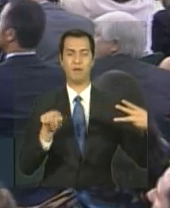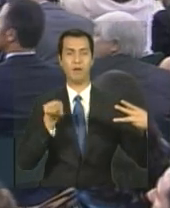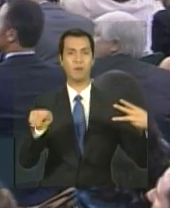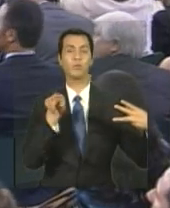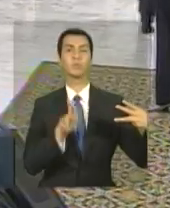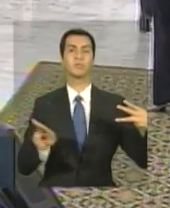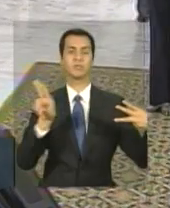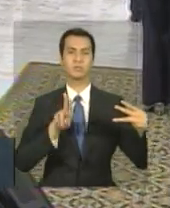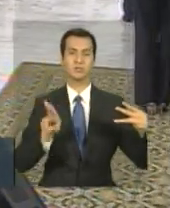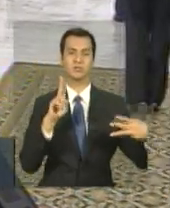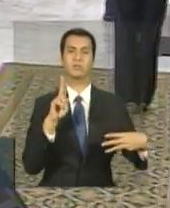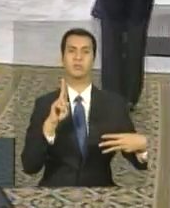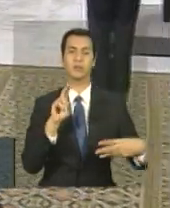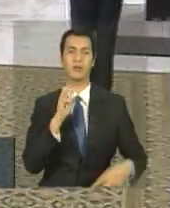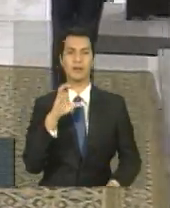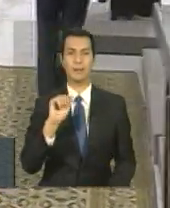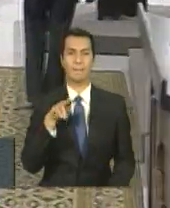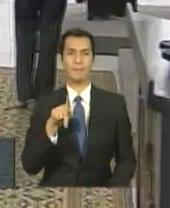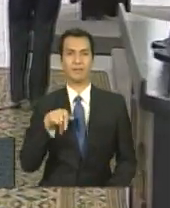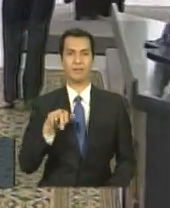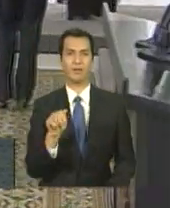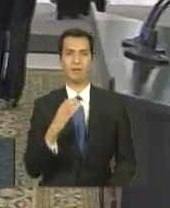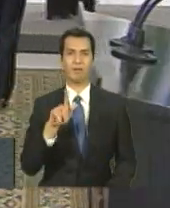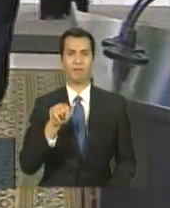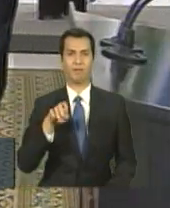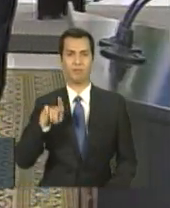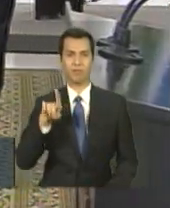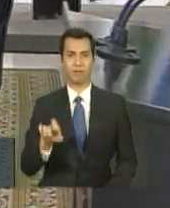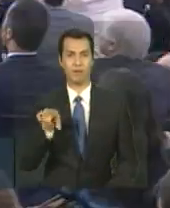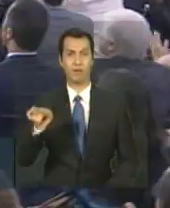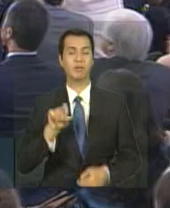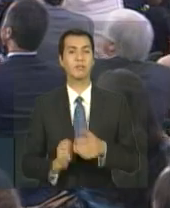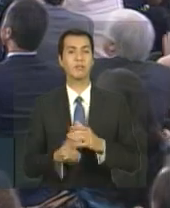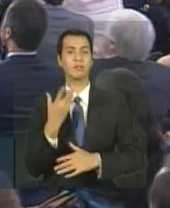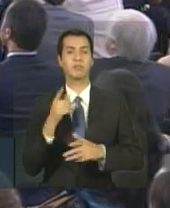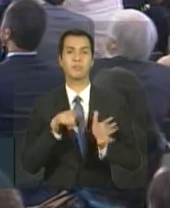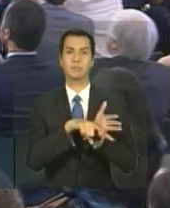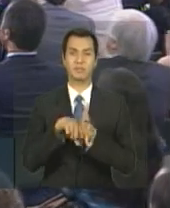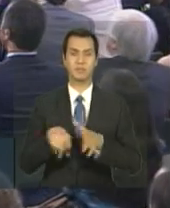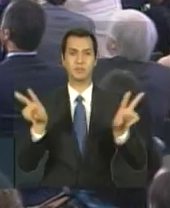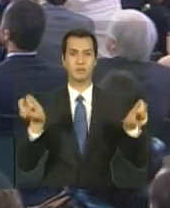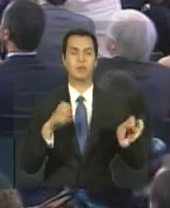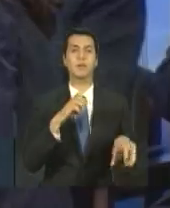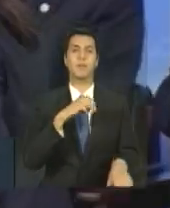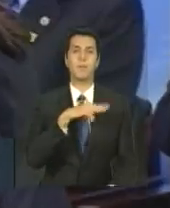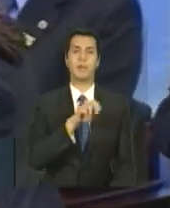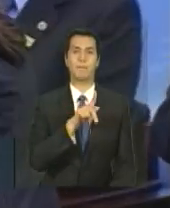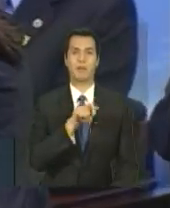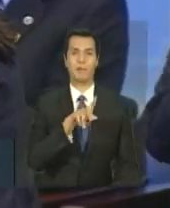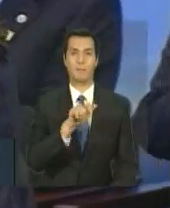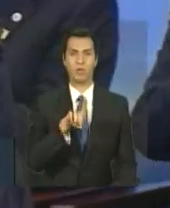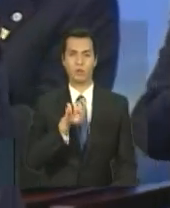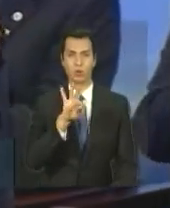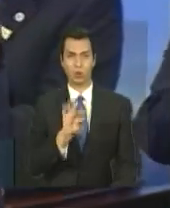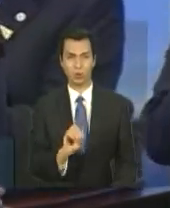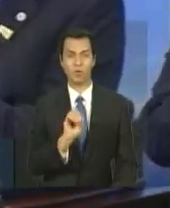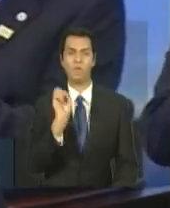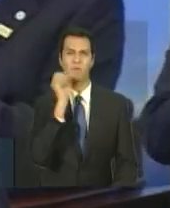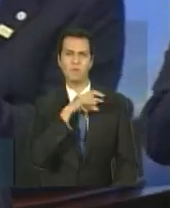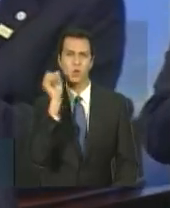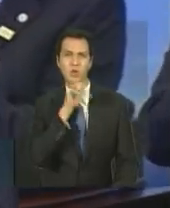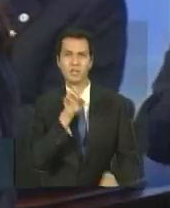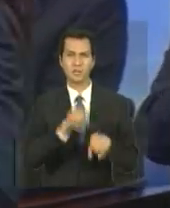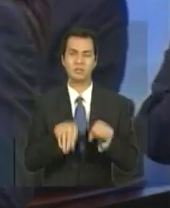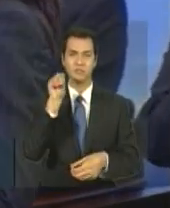Universidade Federal de Campina Grande, Paraíba, autora do trabalho Mapeamento da Violência Urbana em Campina Grande,